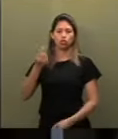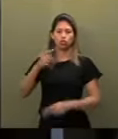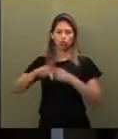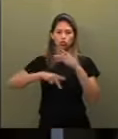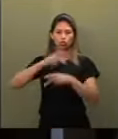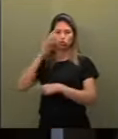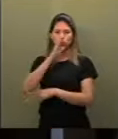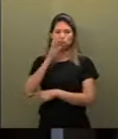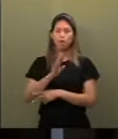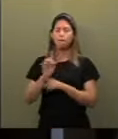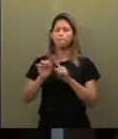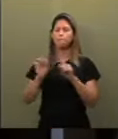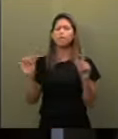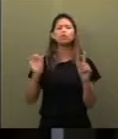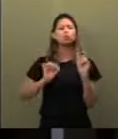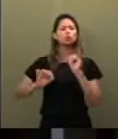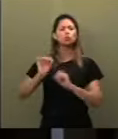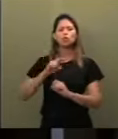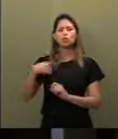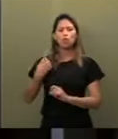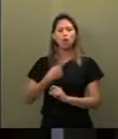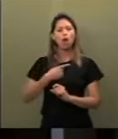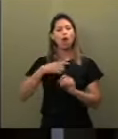temos assistido no Brasil hoje?